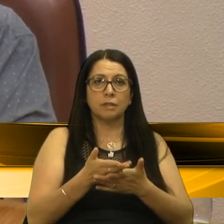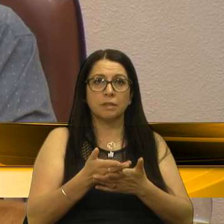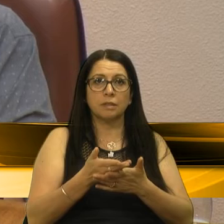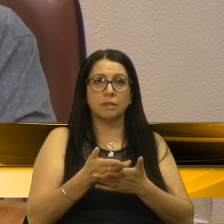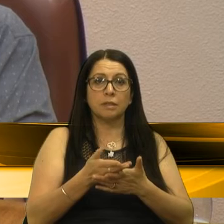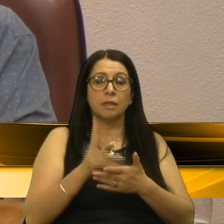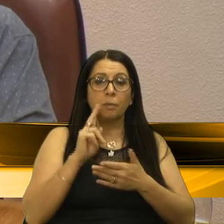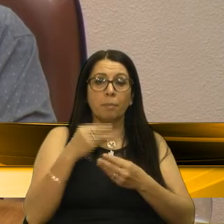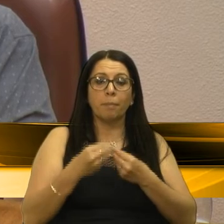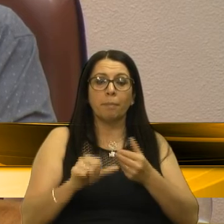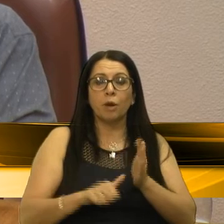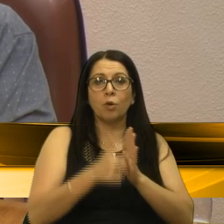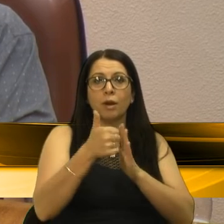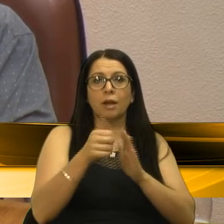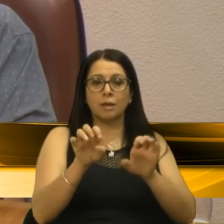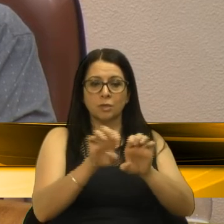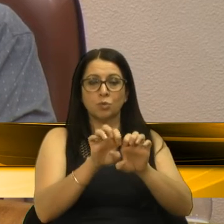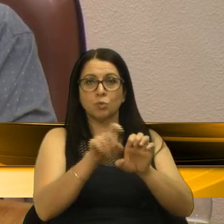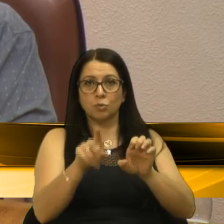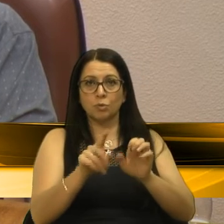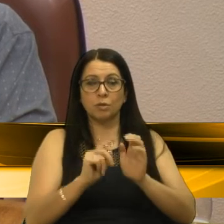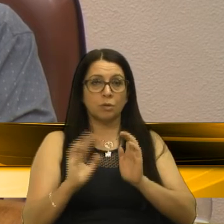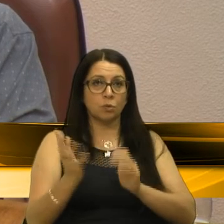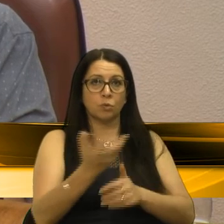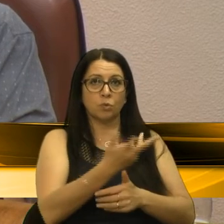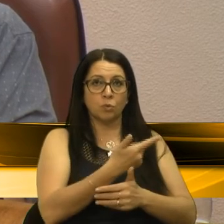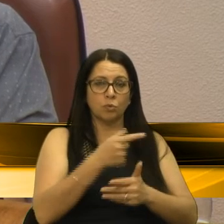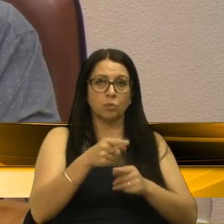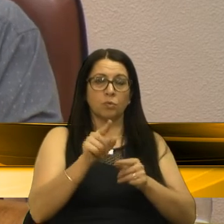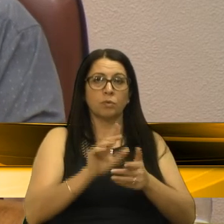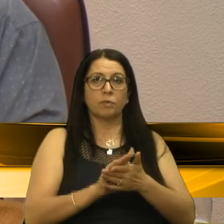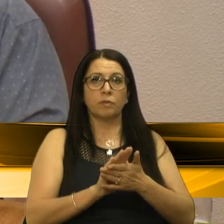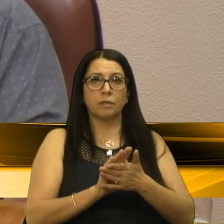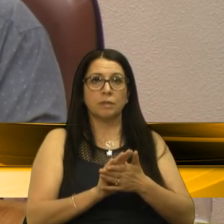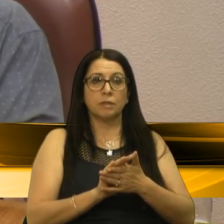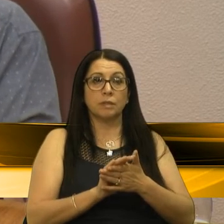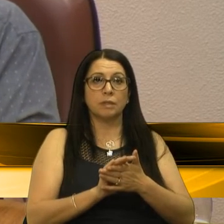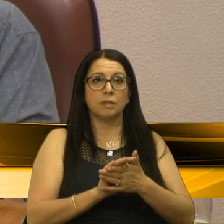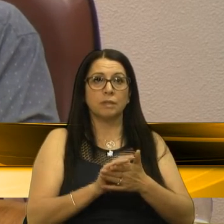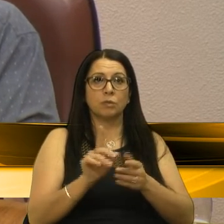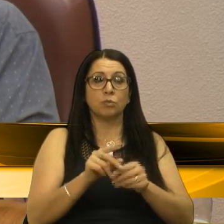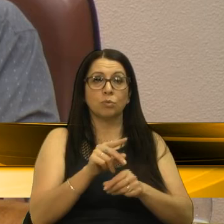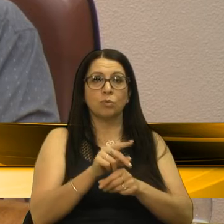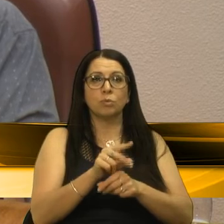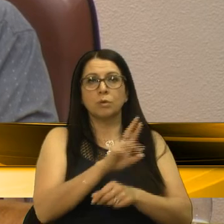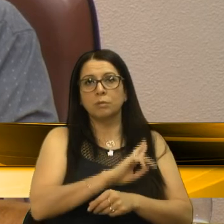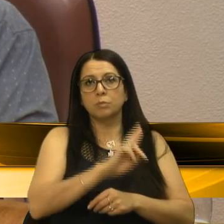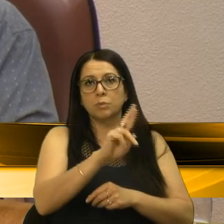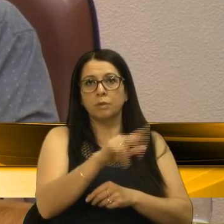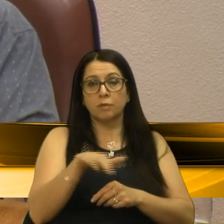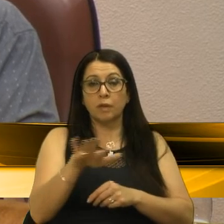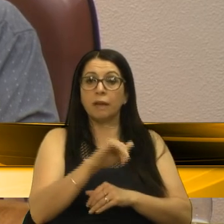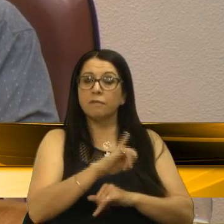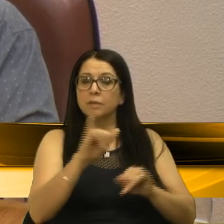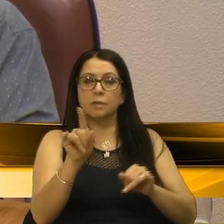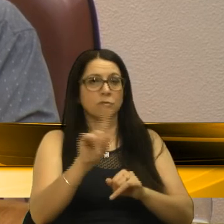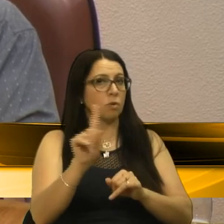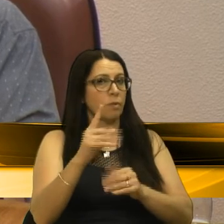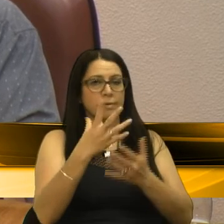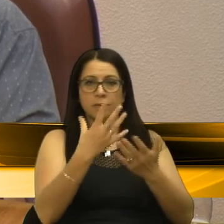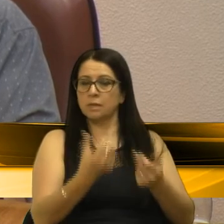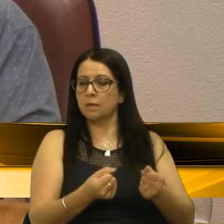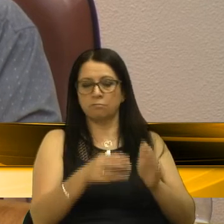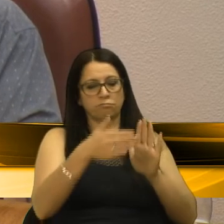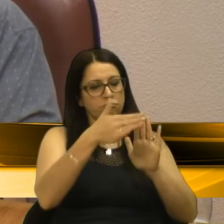proporcionar estrutura. Frente ao tal ato, o réu, por sua procuradoria, informou que não acataria